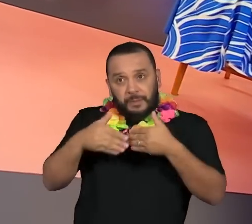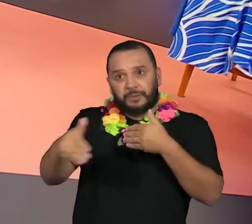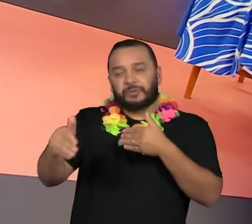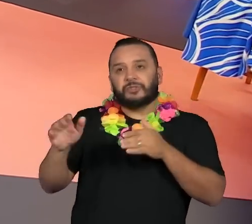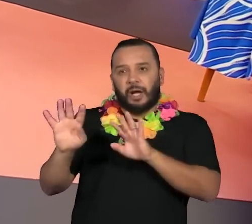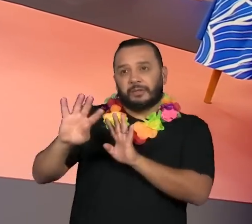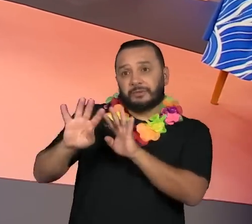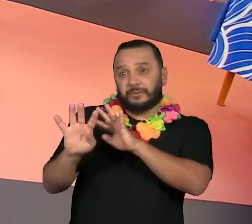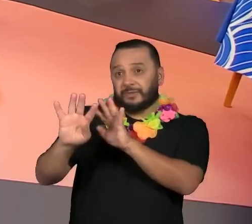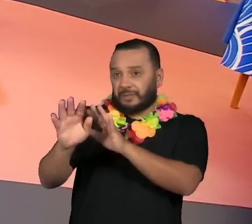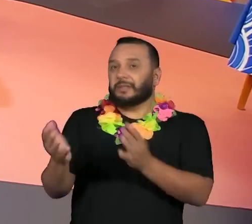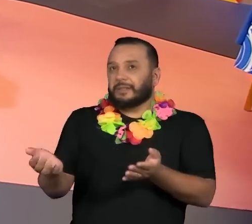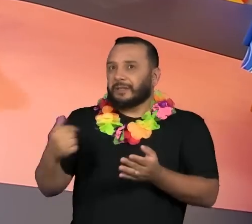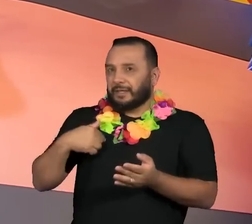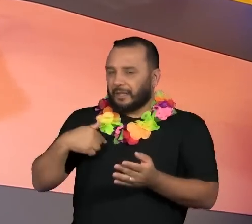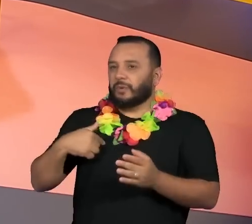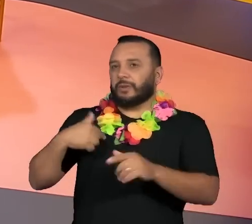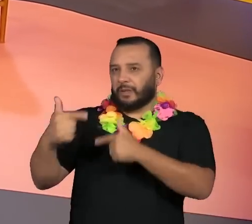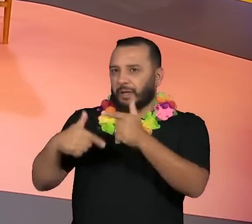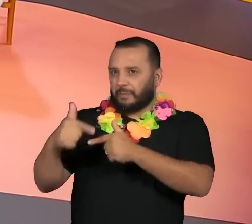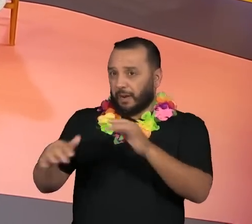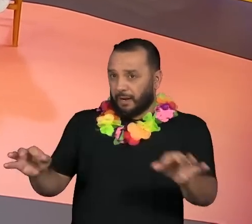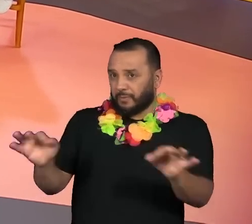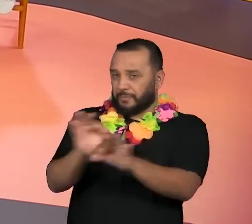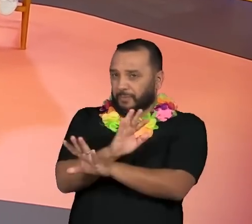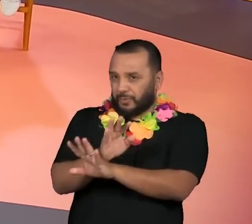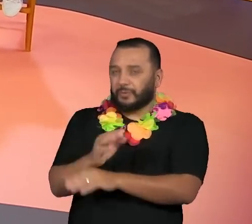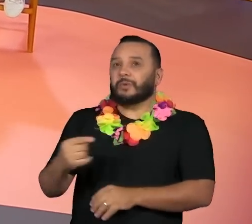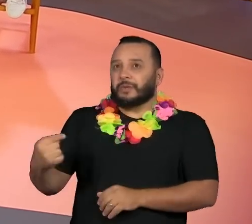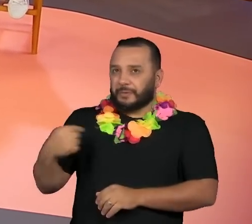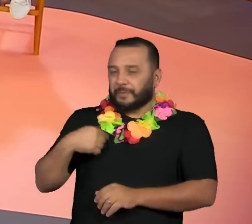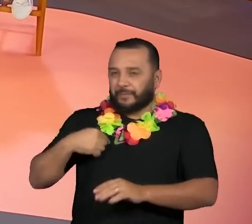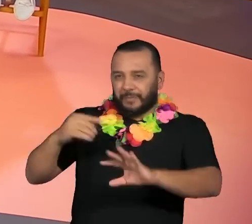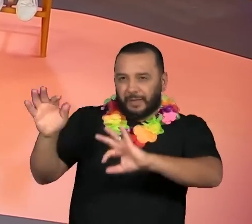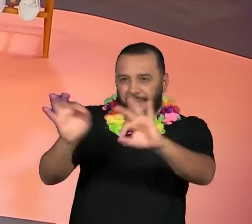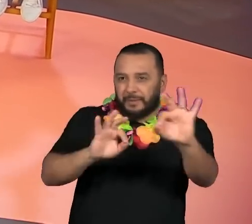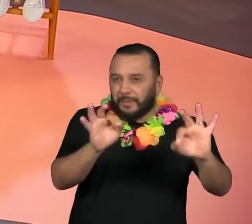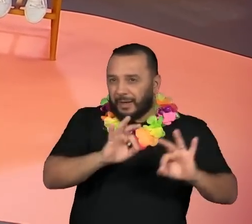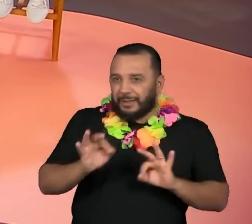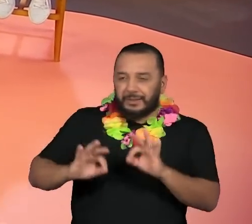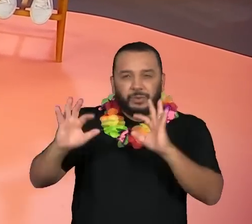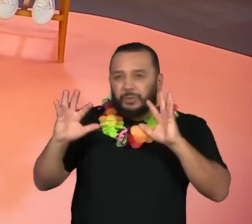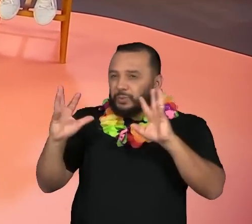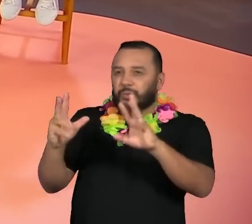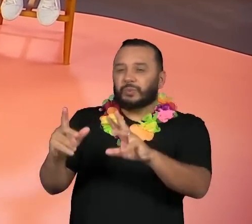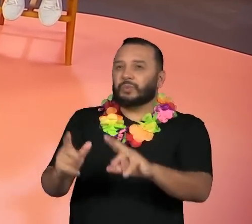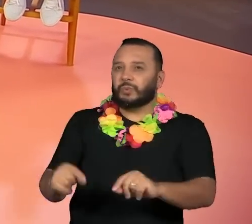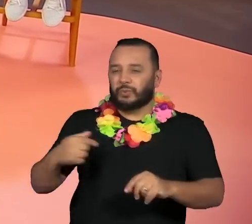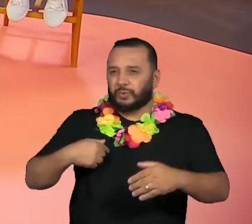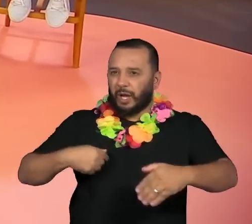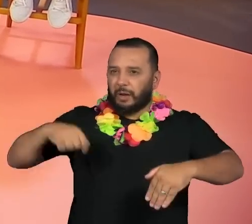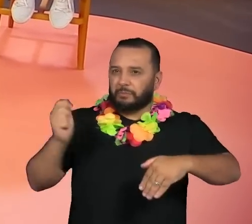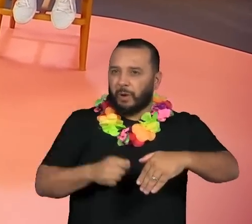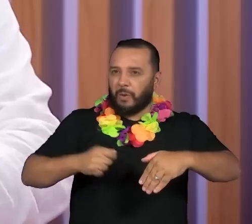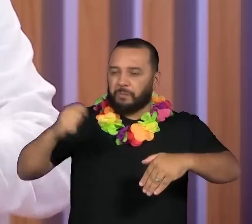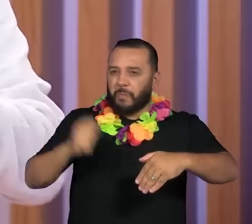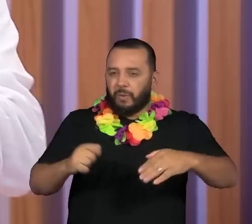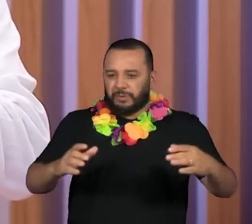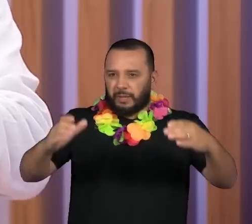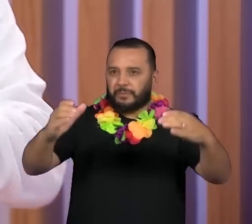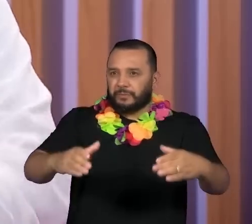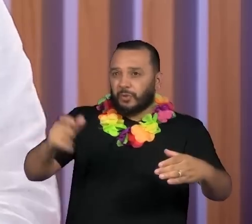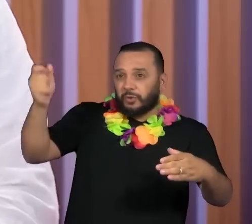mesmo, saio do trabalho, vou encorar a bateria, fazer toda a preparação, deixar os instrumentos de couro no tempo, para